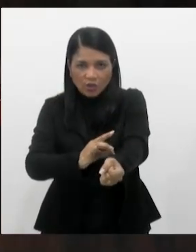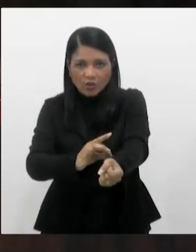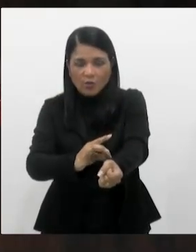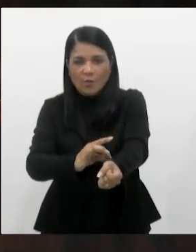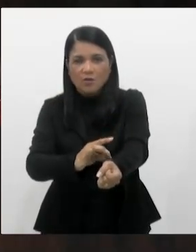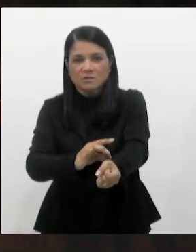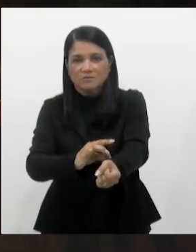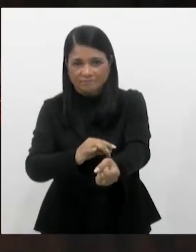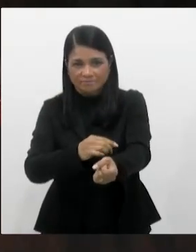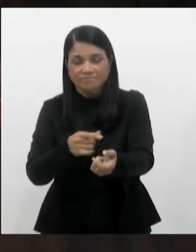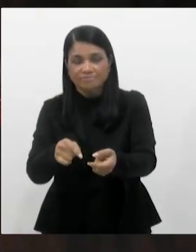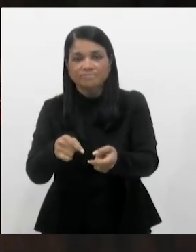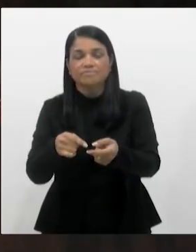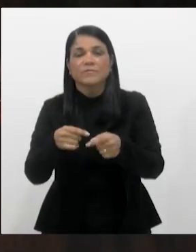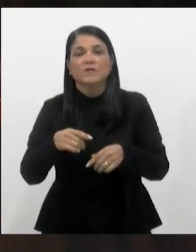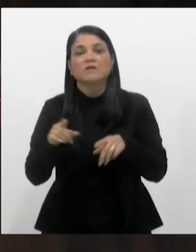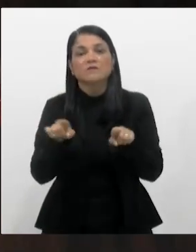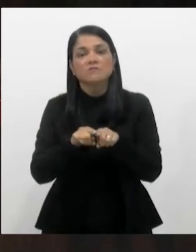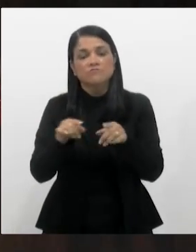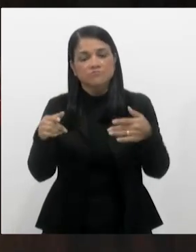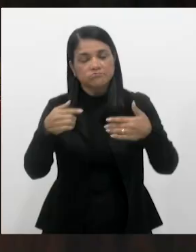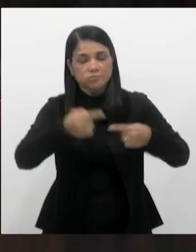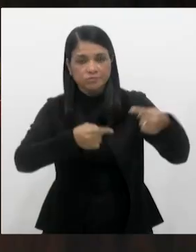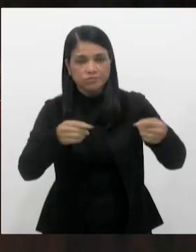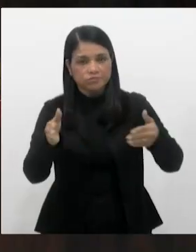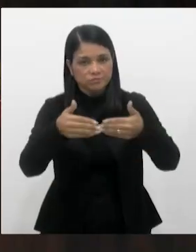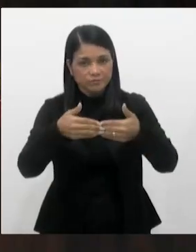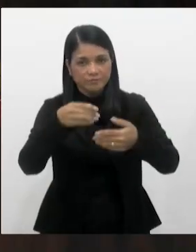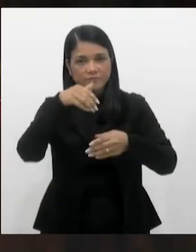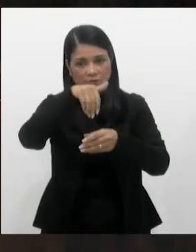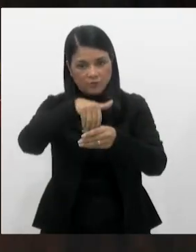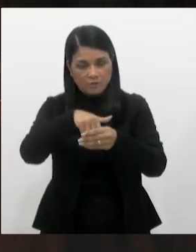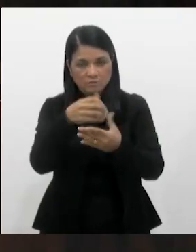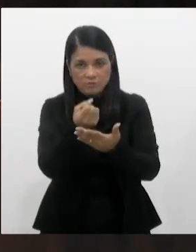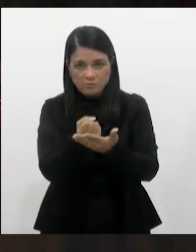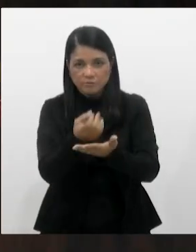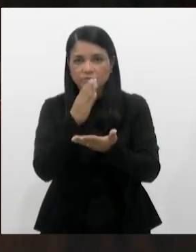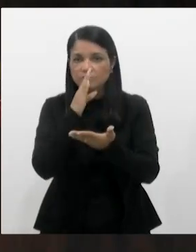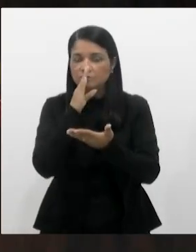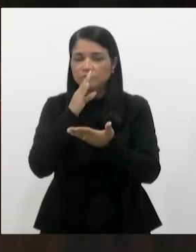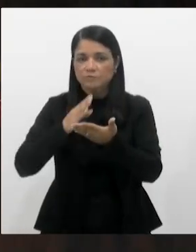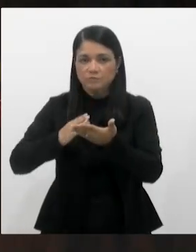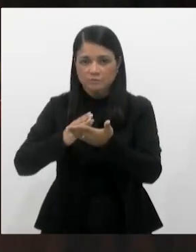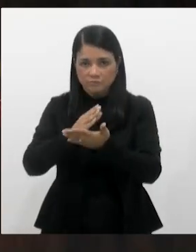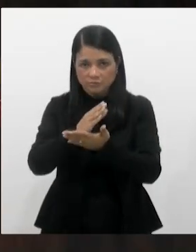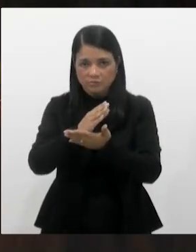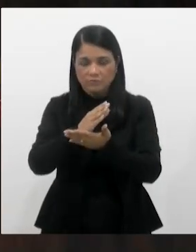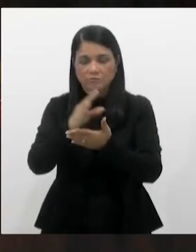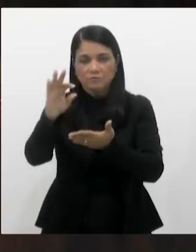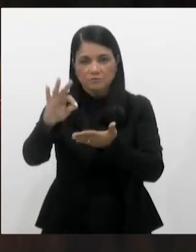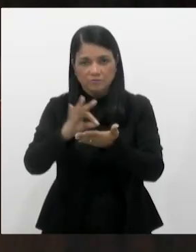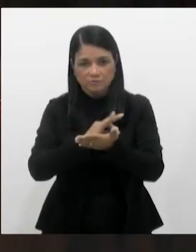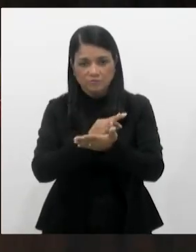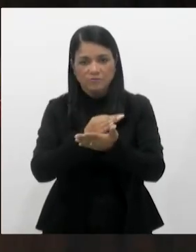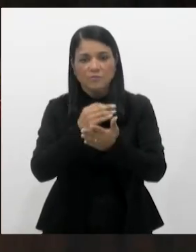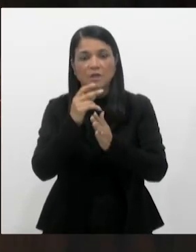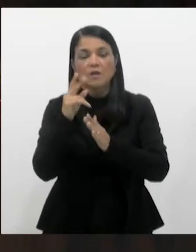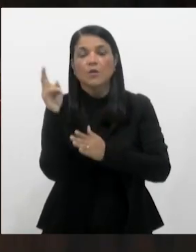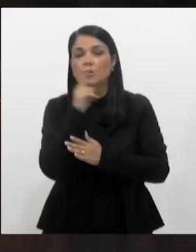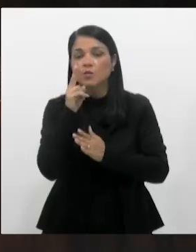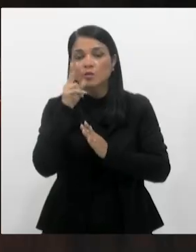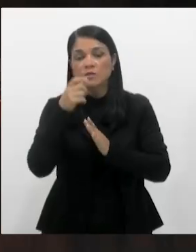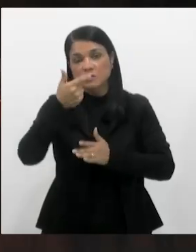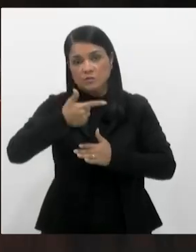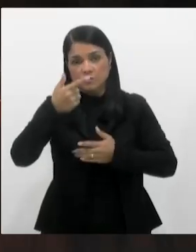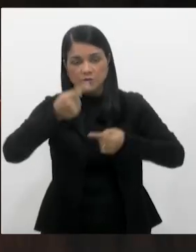discussão, não havendo quem queira discutir, encerrada a discussão. Em votação, senhores que aprovam permaneçam como estão. Aprovado, vai autógrafo. Em regime de urgência, em